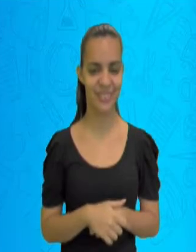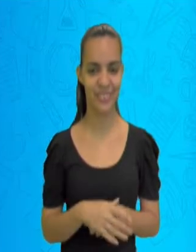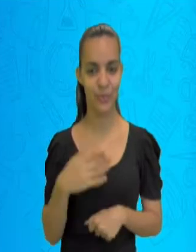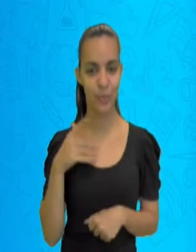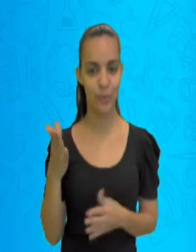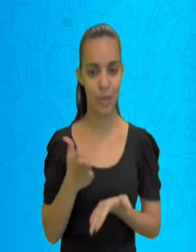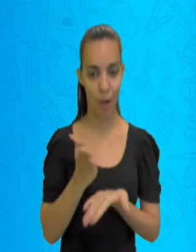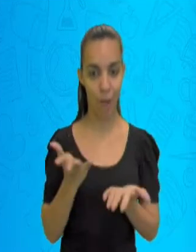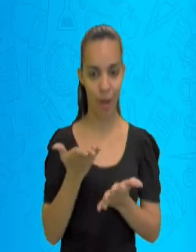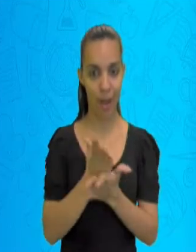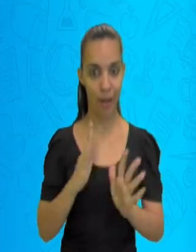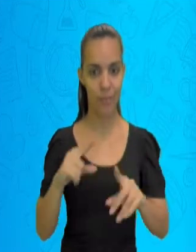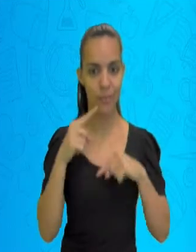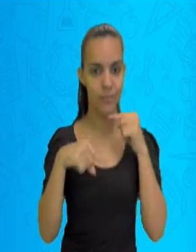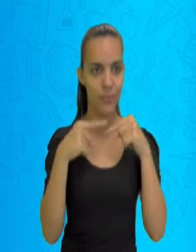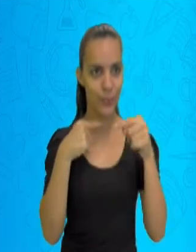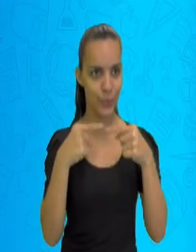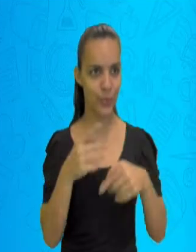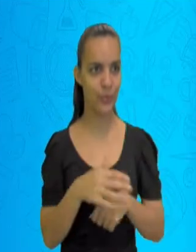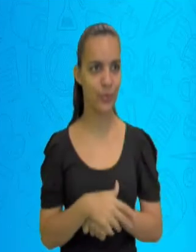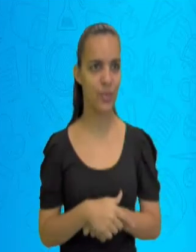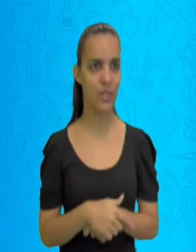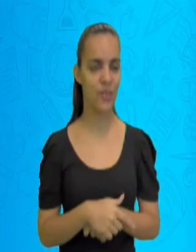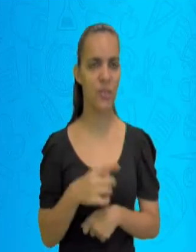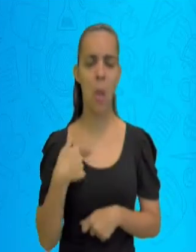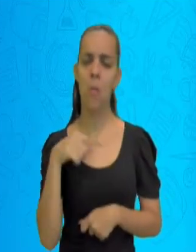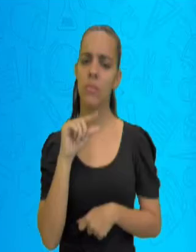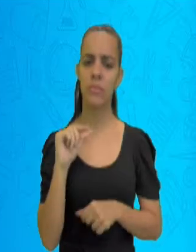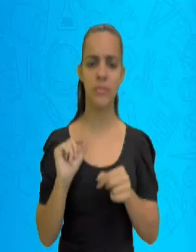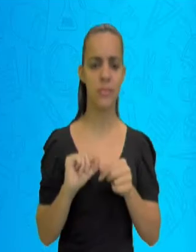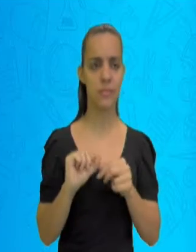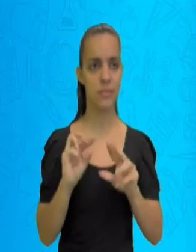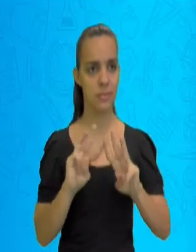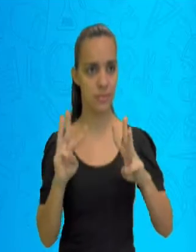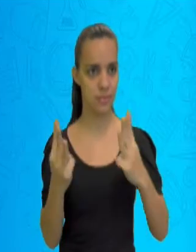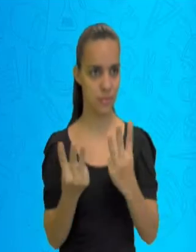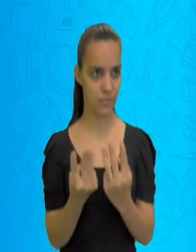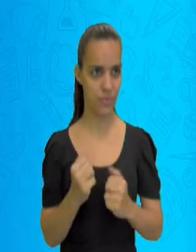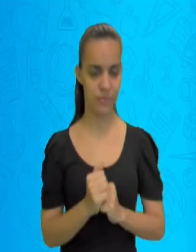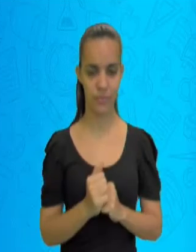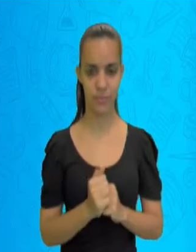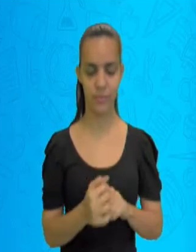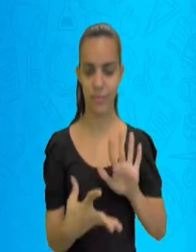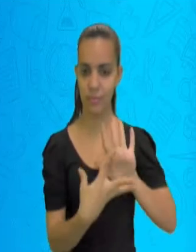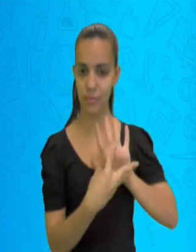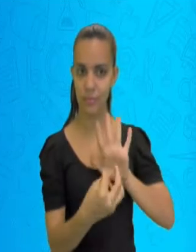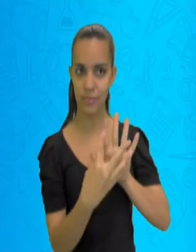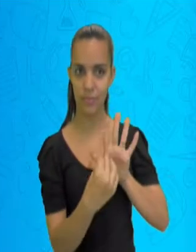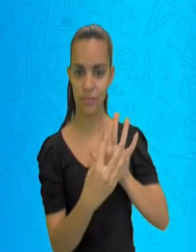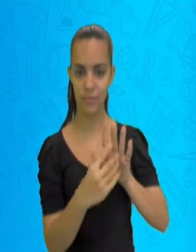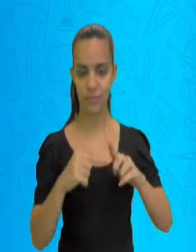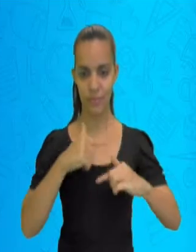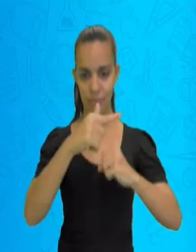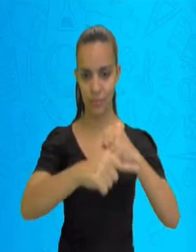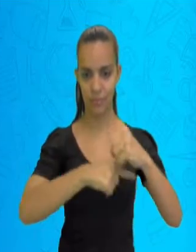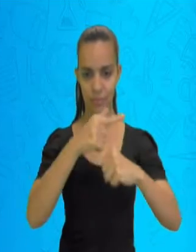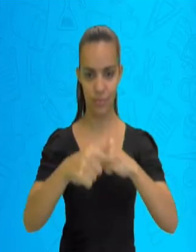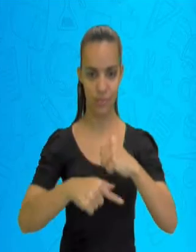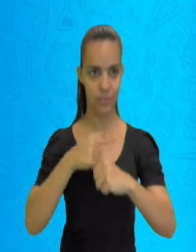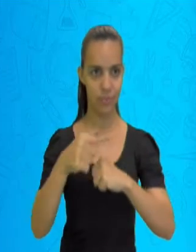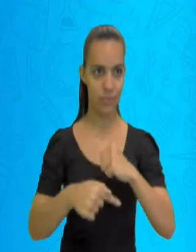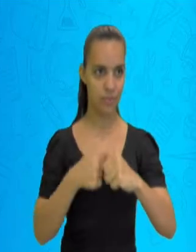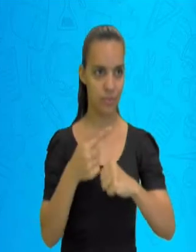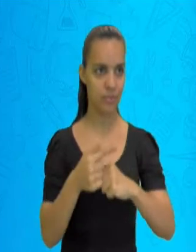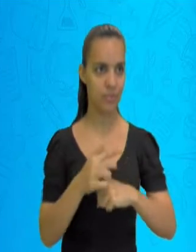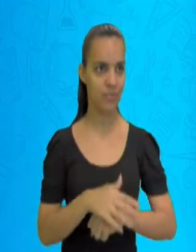aqui agora. Bom, de que é feita a matéria? Os modelos